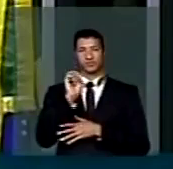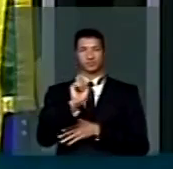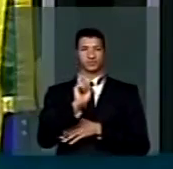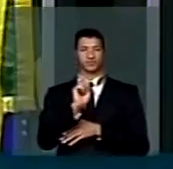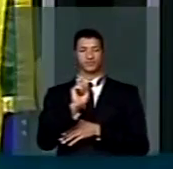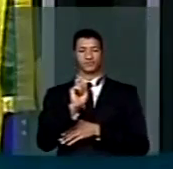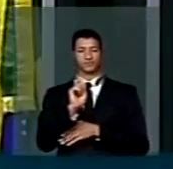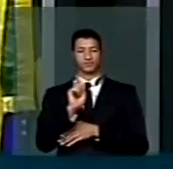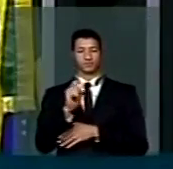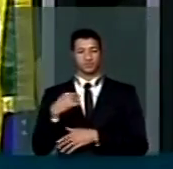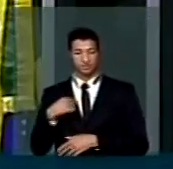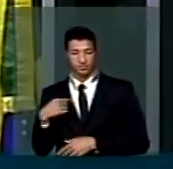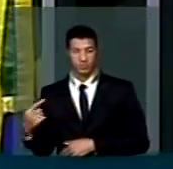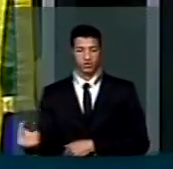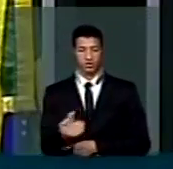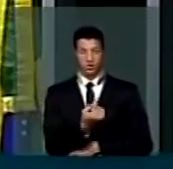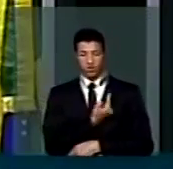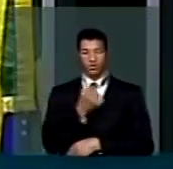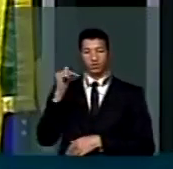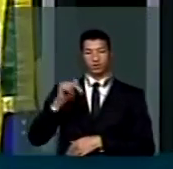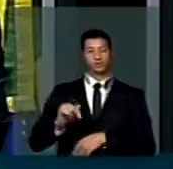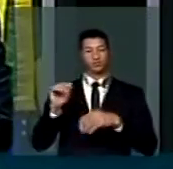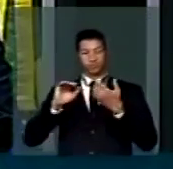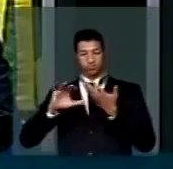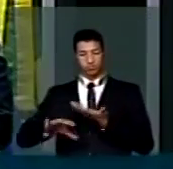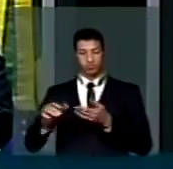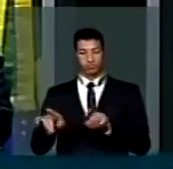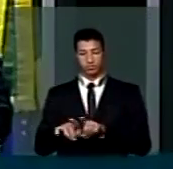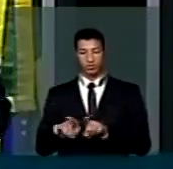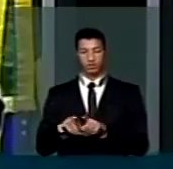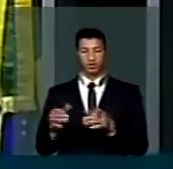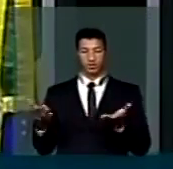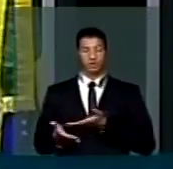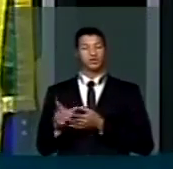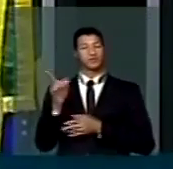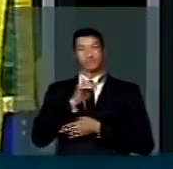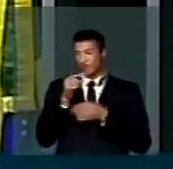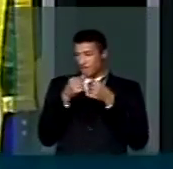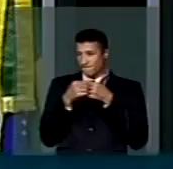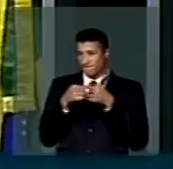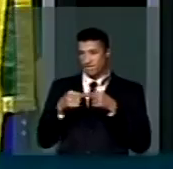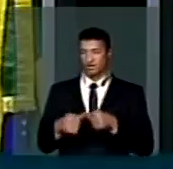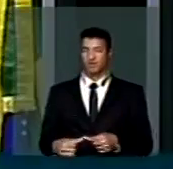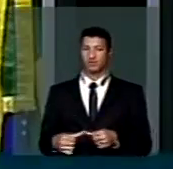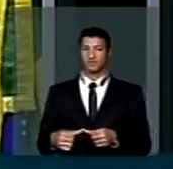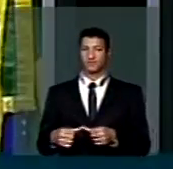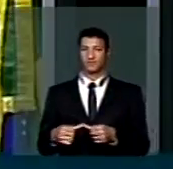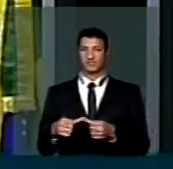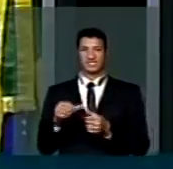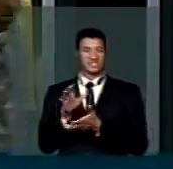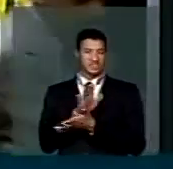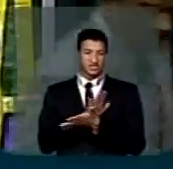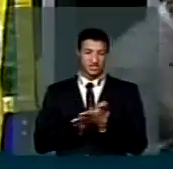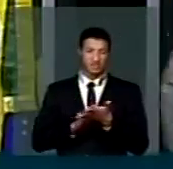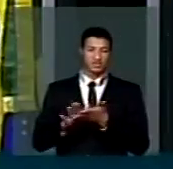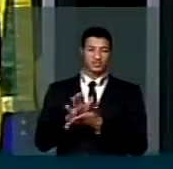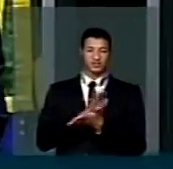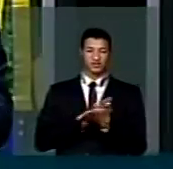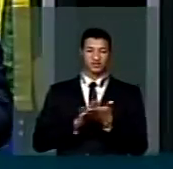que nós, neste episódio, não ficamos nem